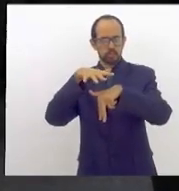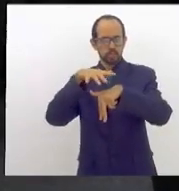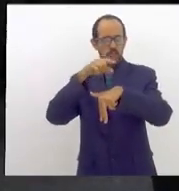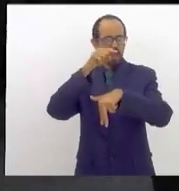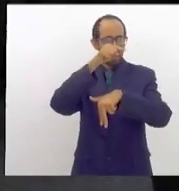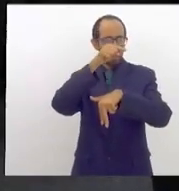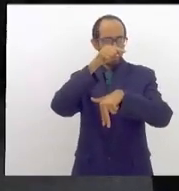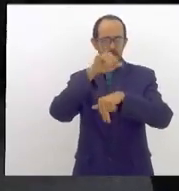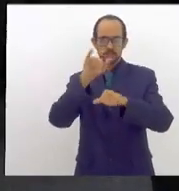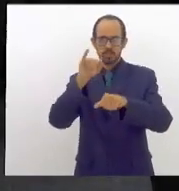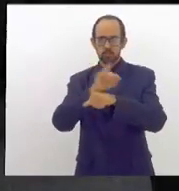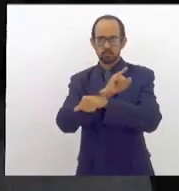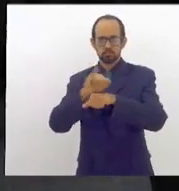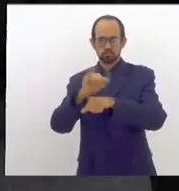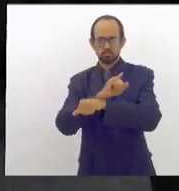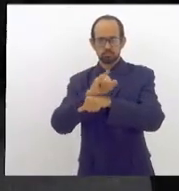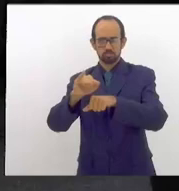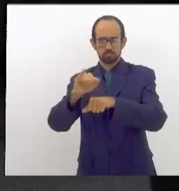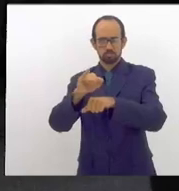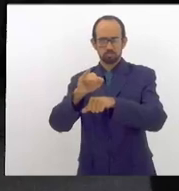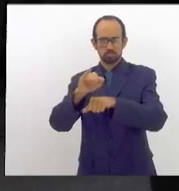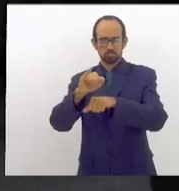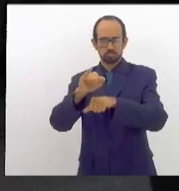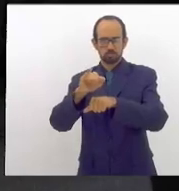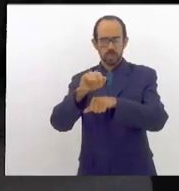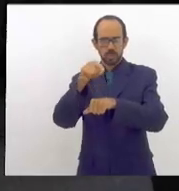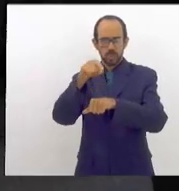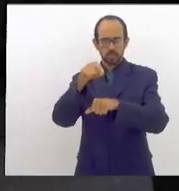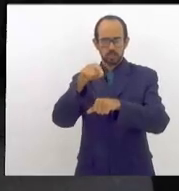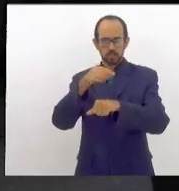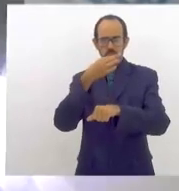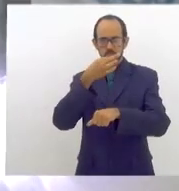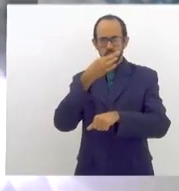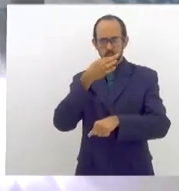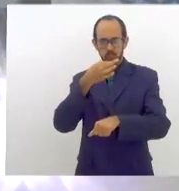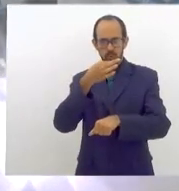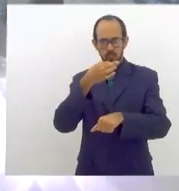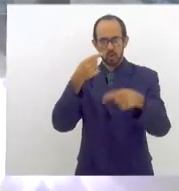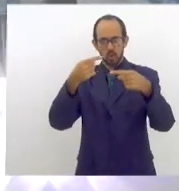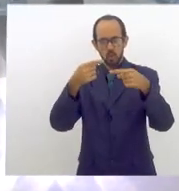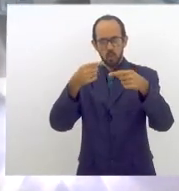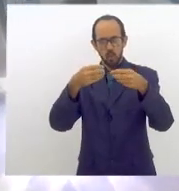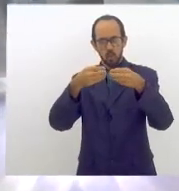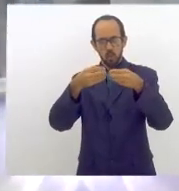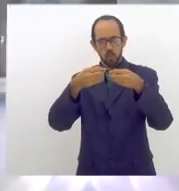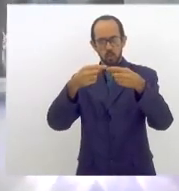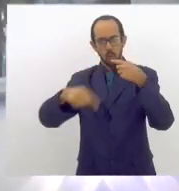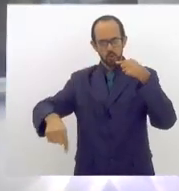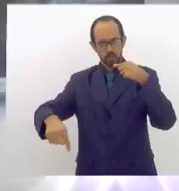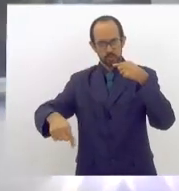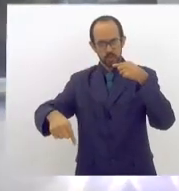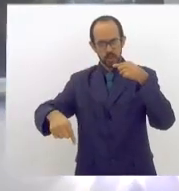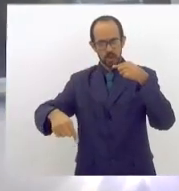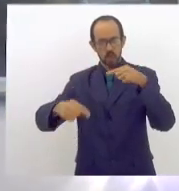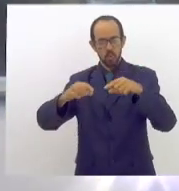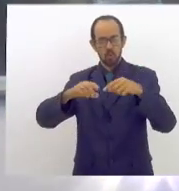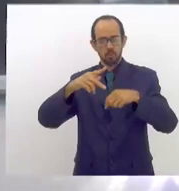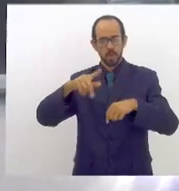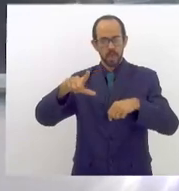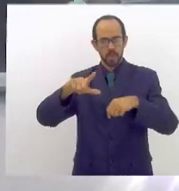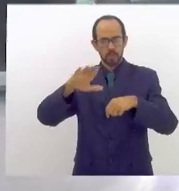bravatando no microfone Foram contra o projeto mas todos votaram sim